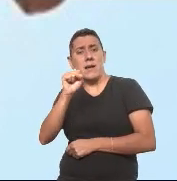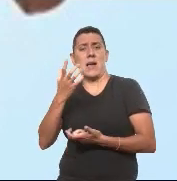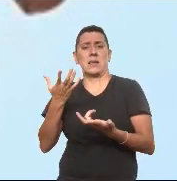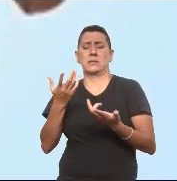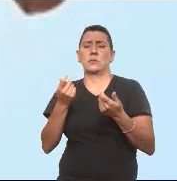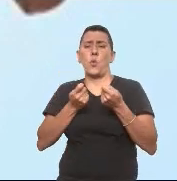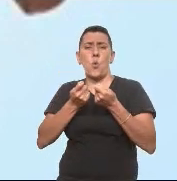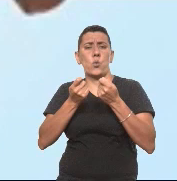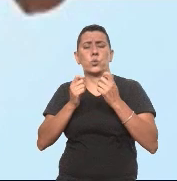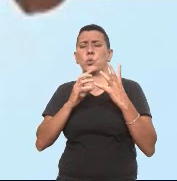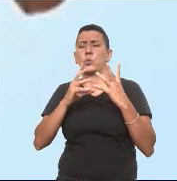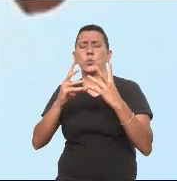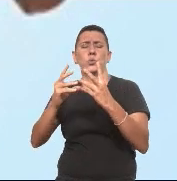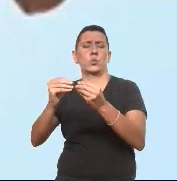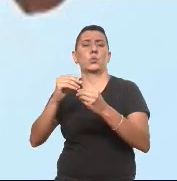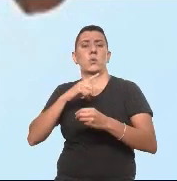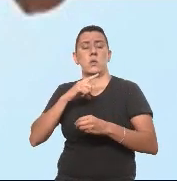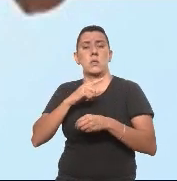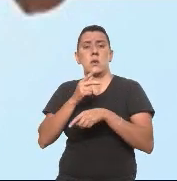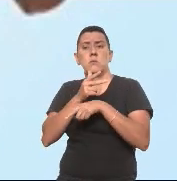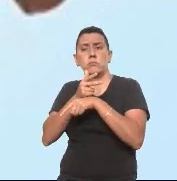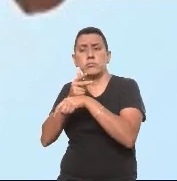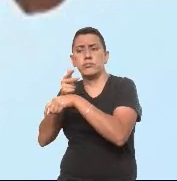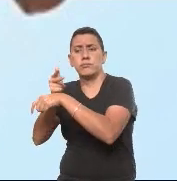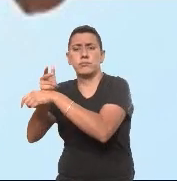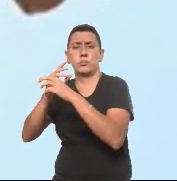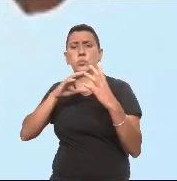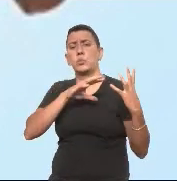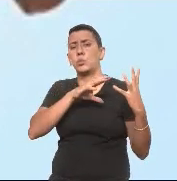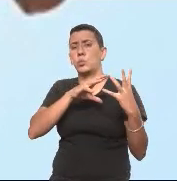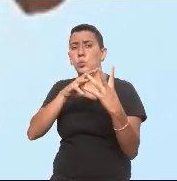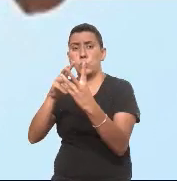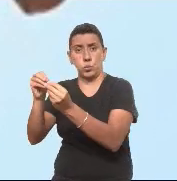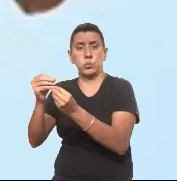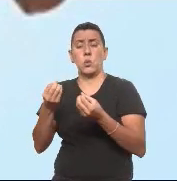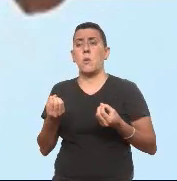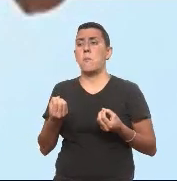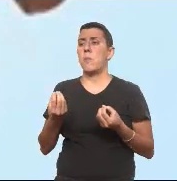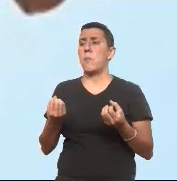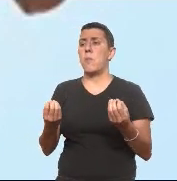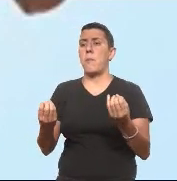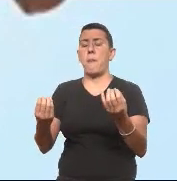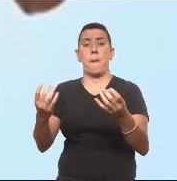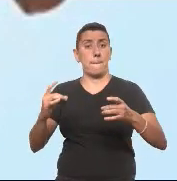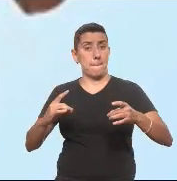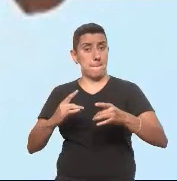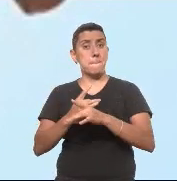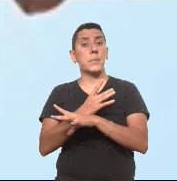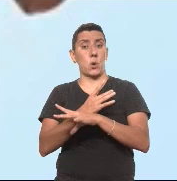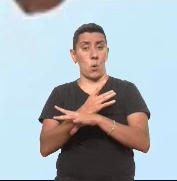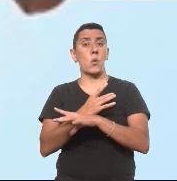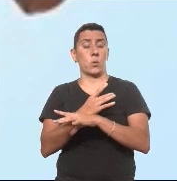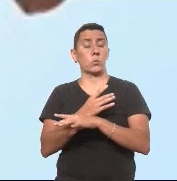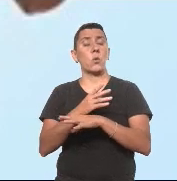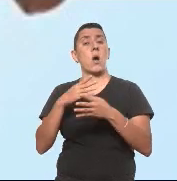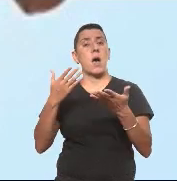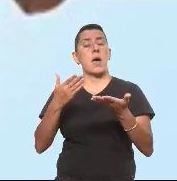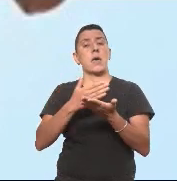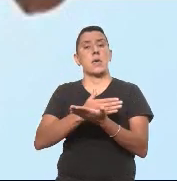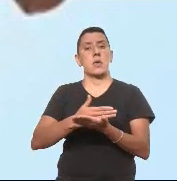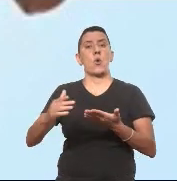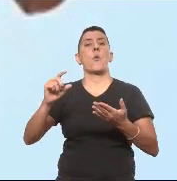não importa quais sejam os sensores cada vez são mais o número de sensores e a partir dali eu vou para uma área